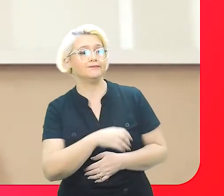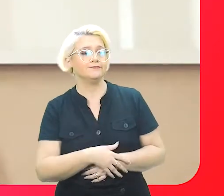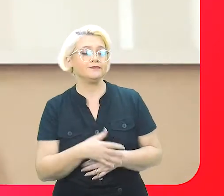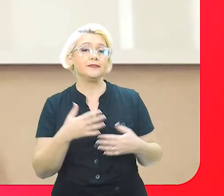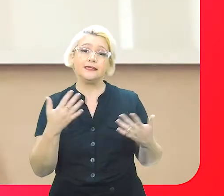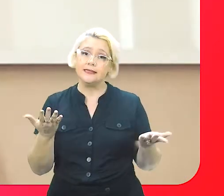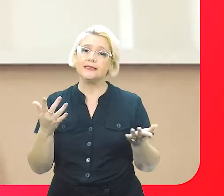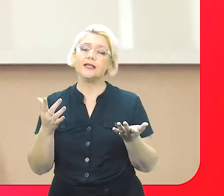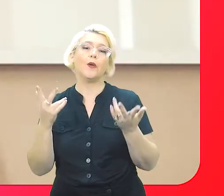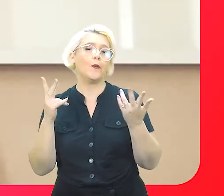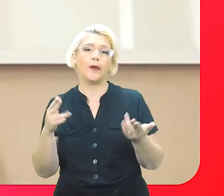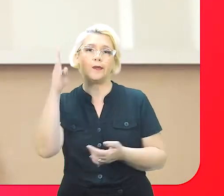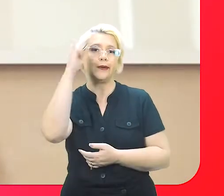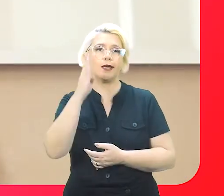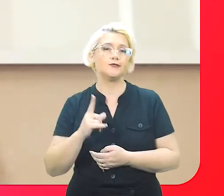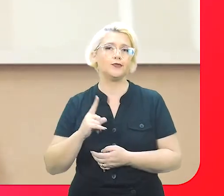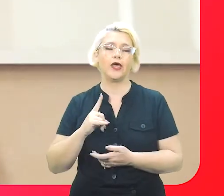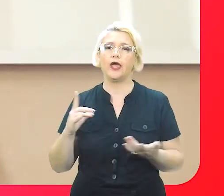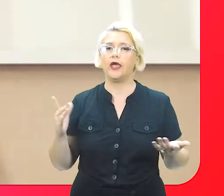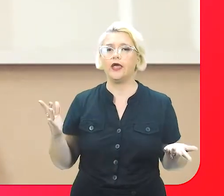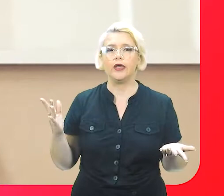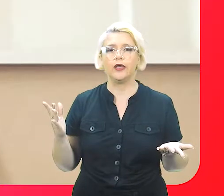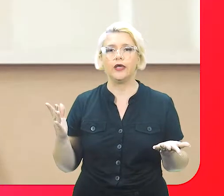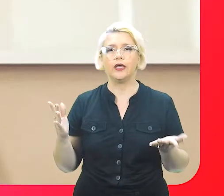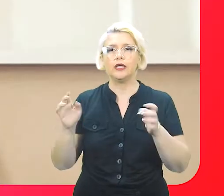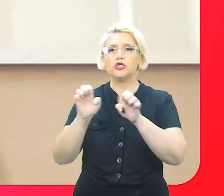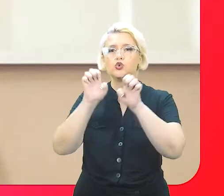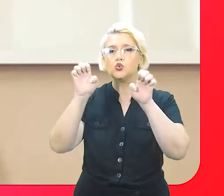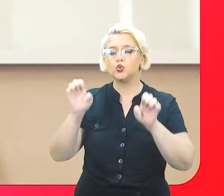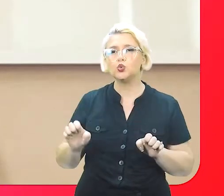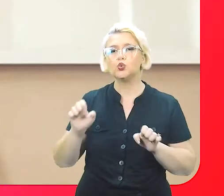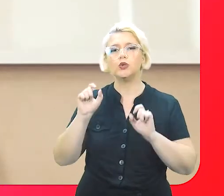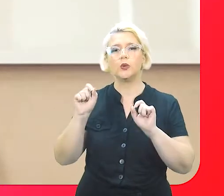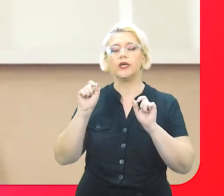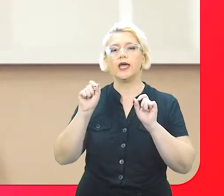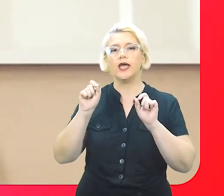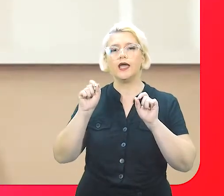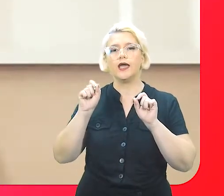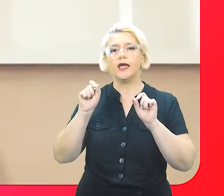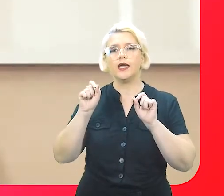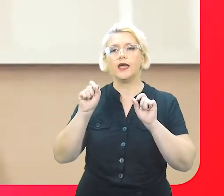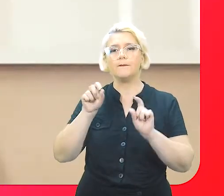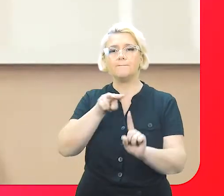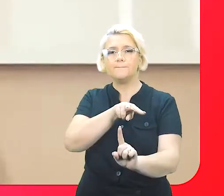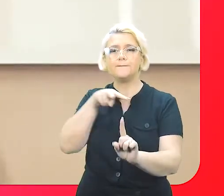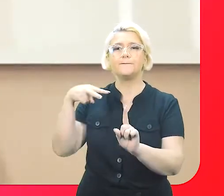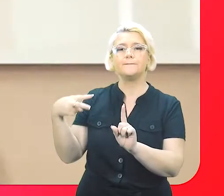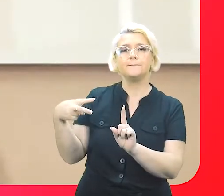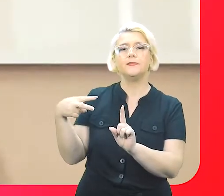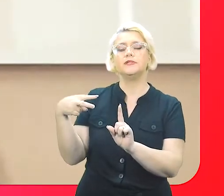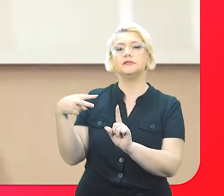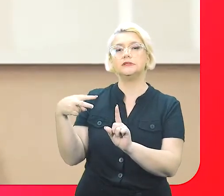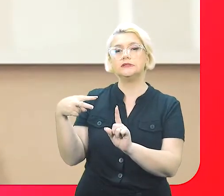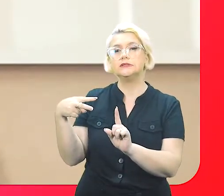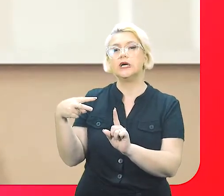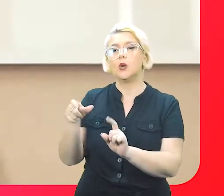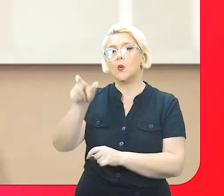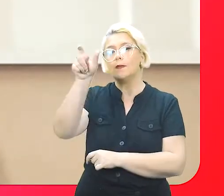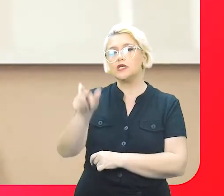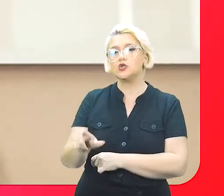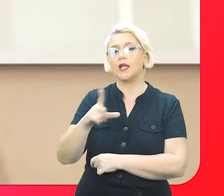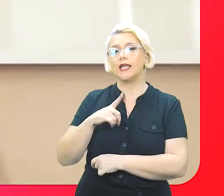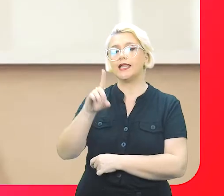assim como no Brasil existe estruturalmente uma visão da pessoa